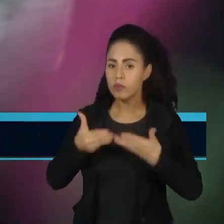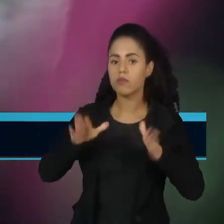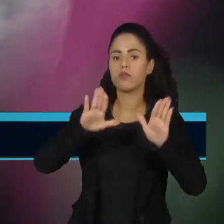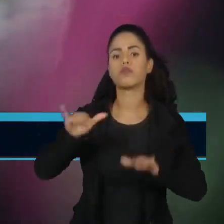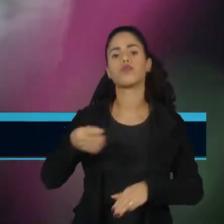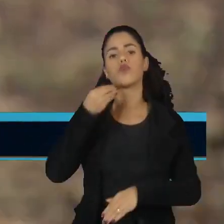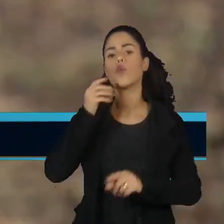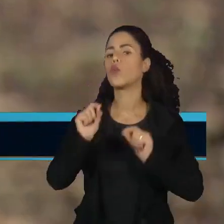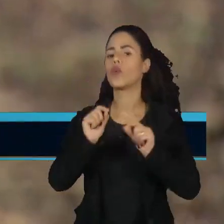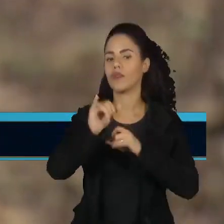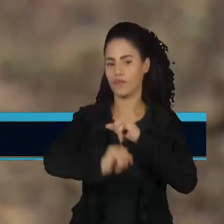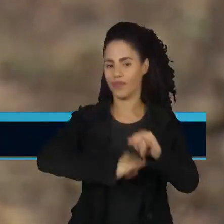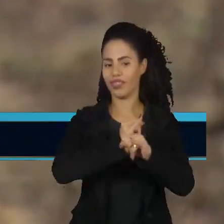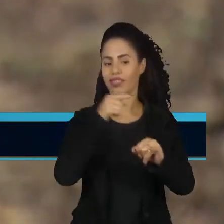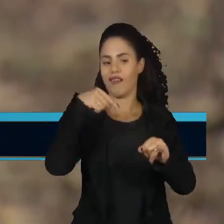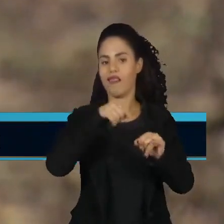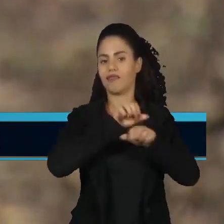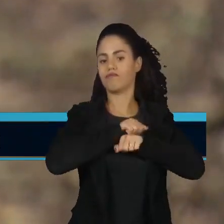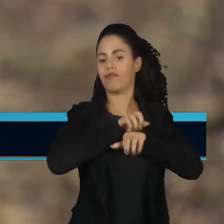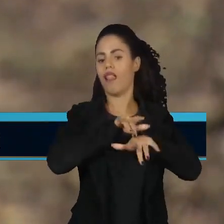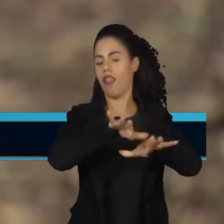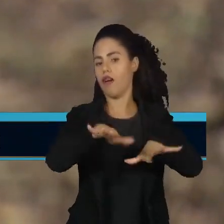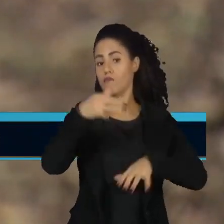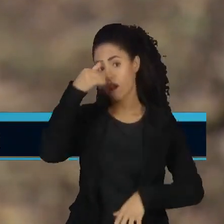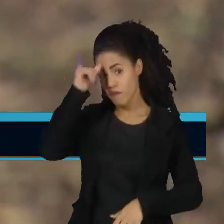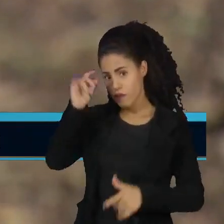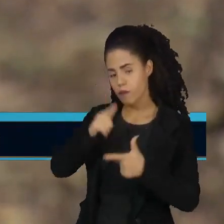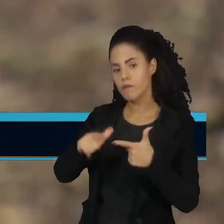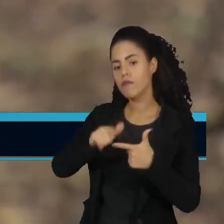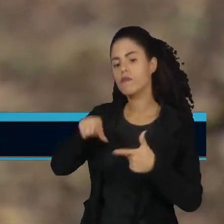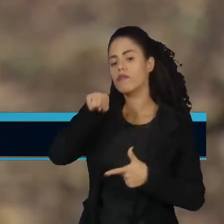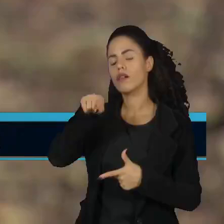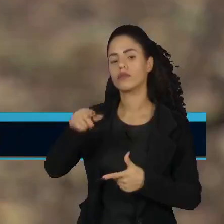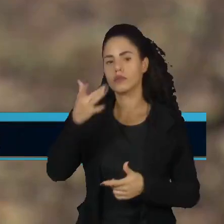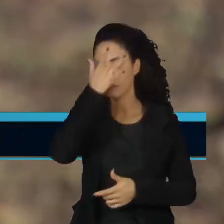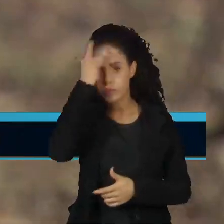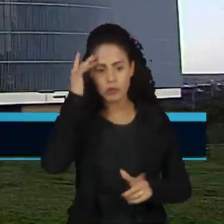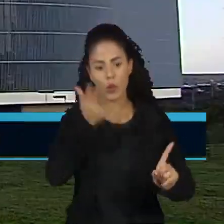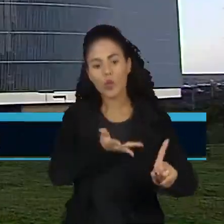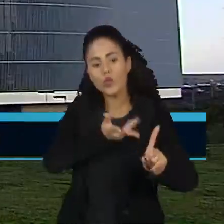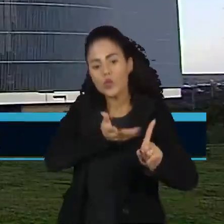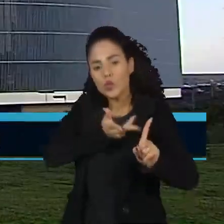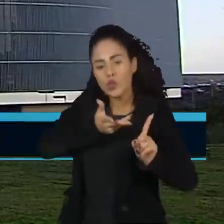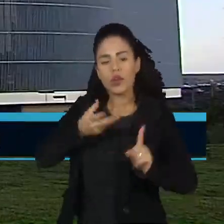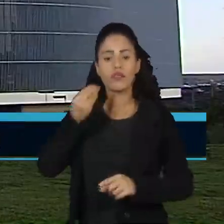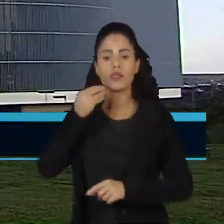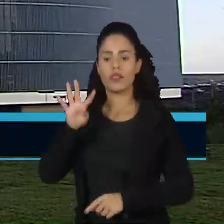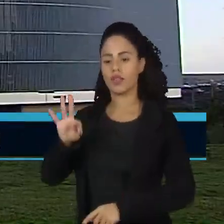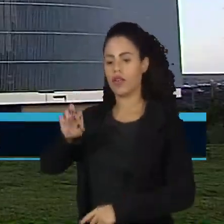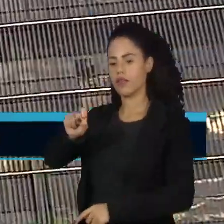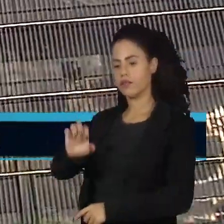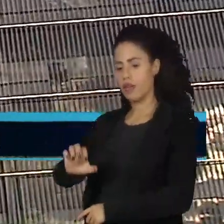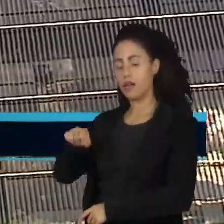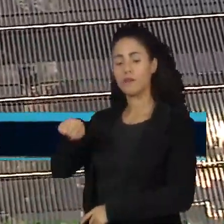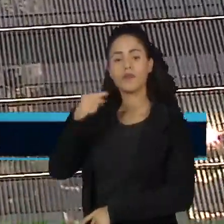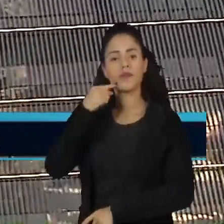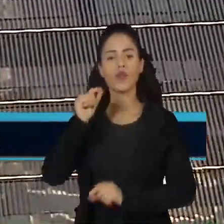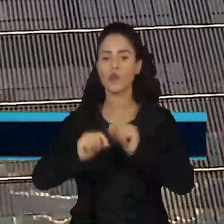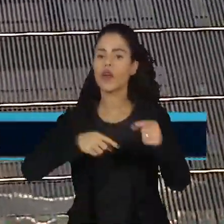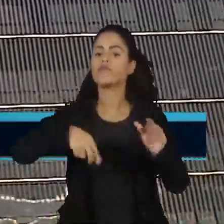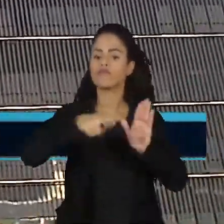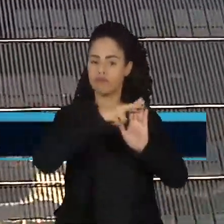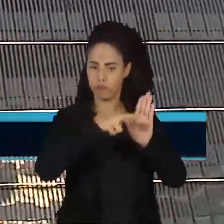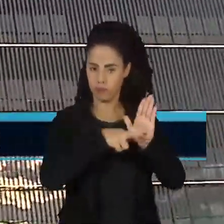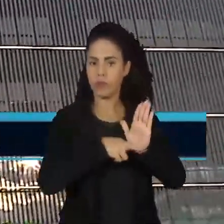a internet para evitar que candidatos cortem caminho na busca por alcance o Tribunal Superior Eleitoral estabeleceu